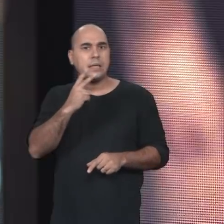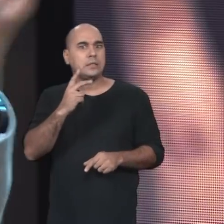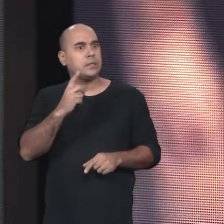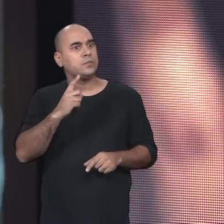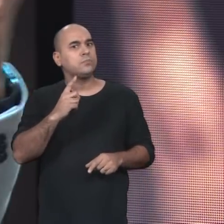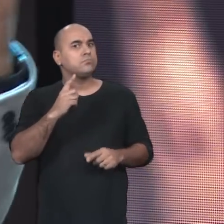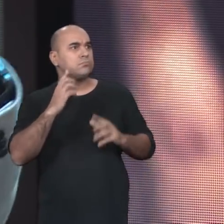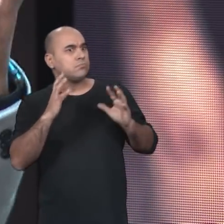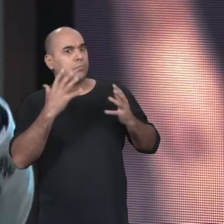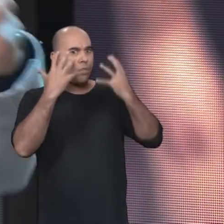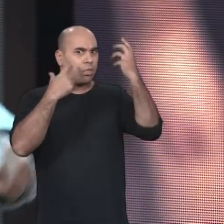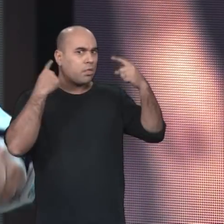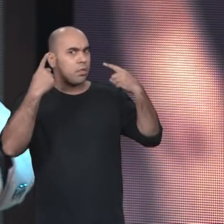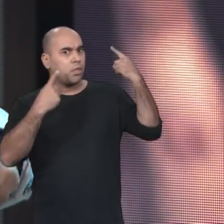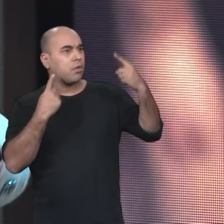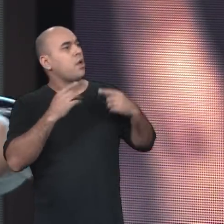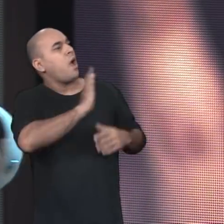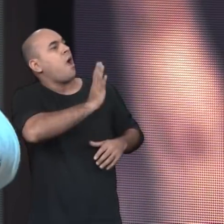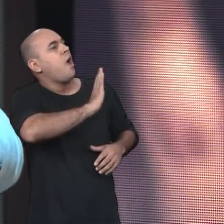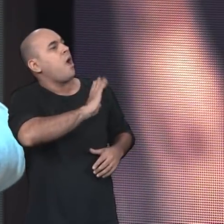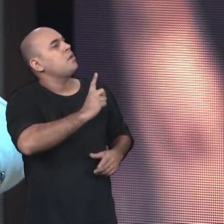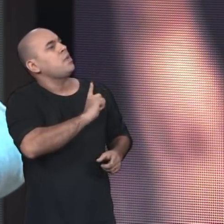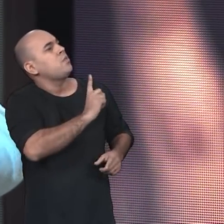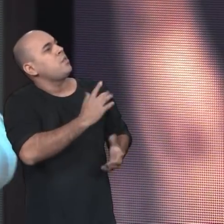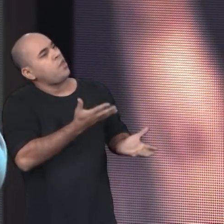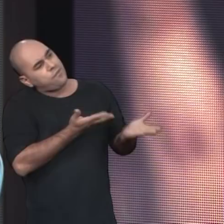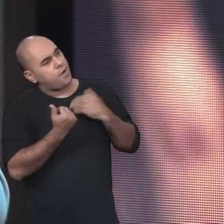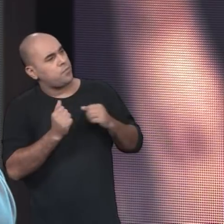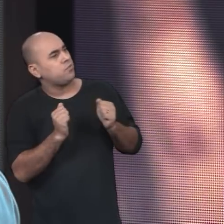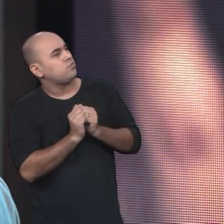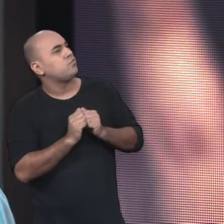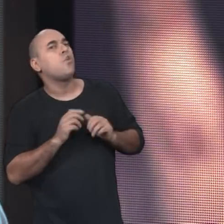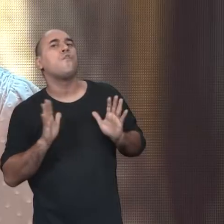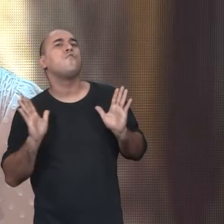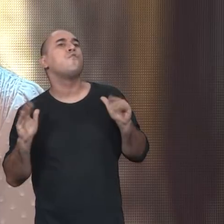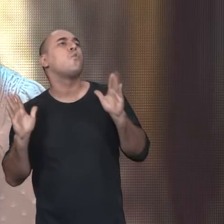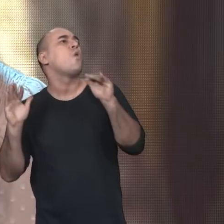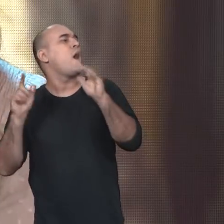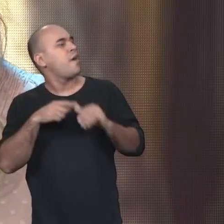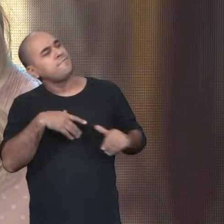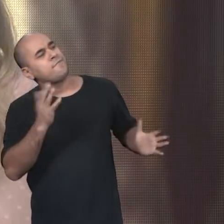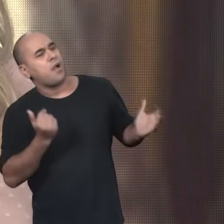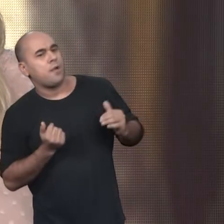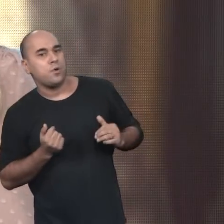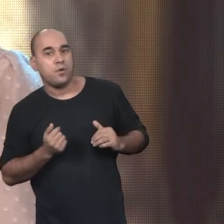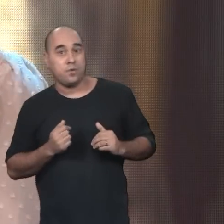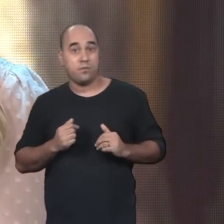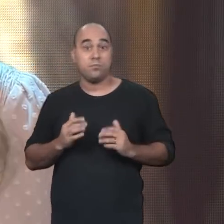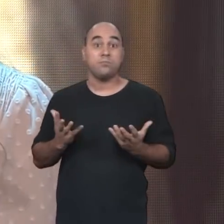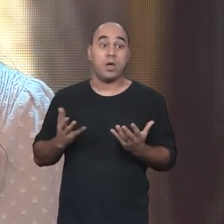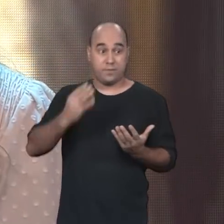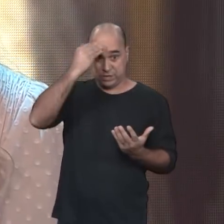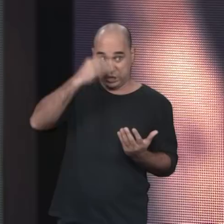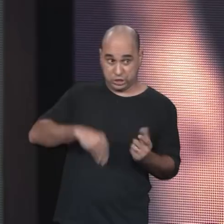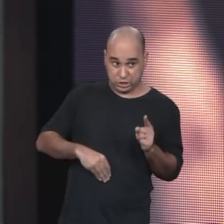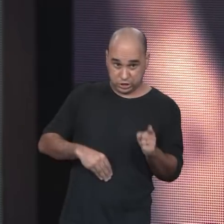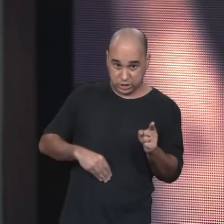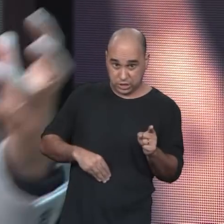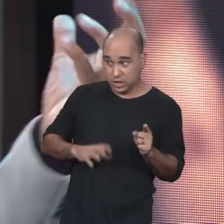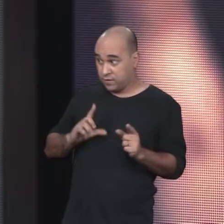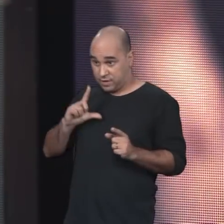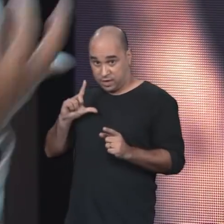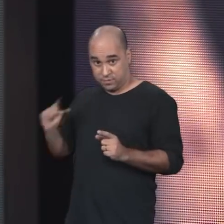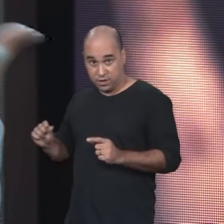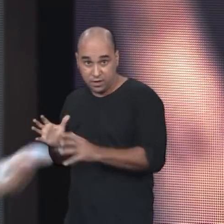meu amor, e começa a te chamar de meu amor, me dê a mão, vamos voar comigo. Se você desiste e vai atrás daquela menina, isso é fideísmo,